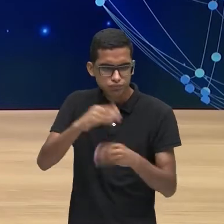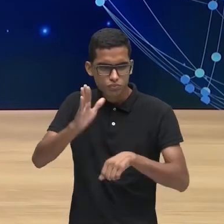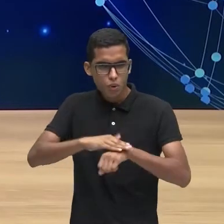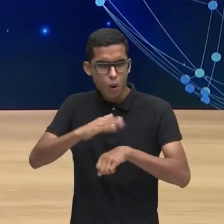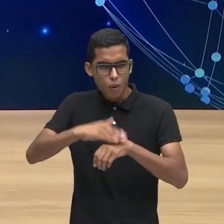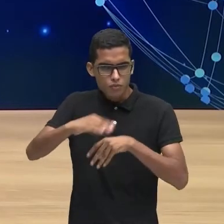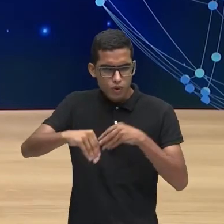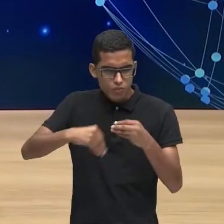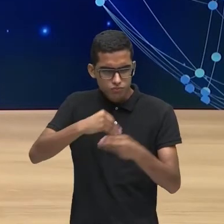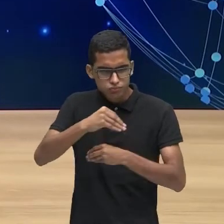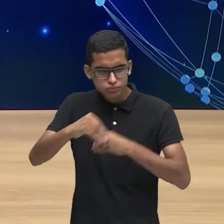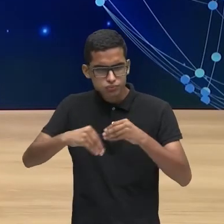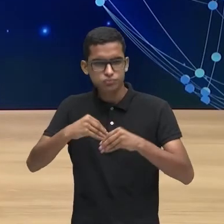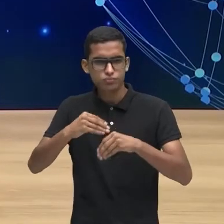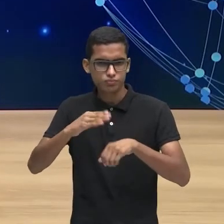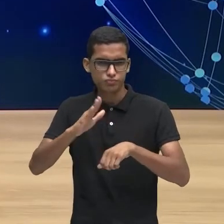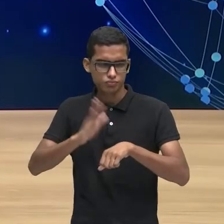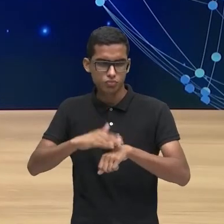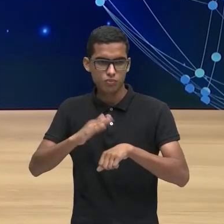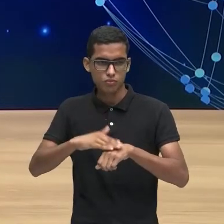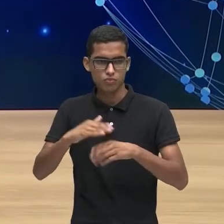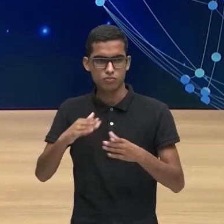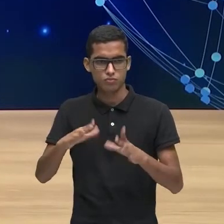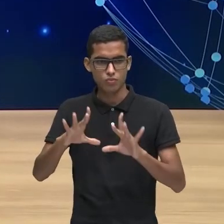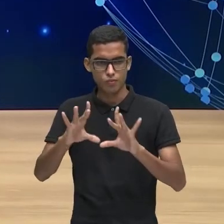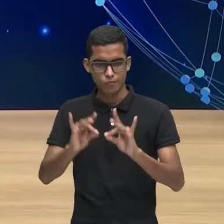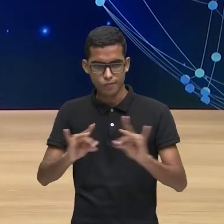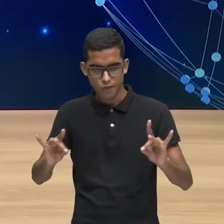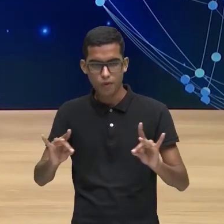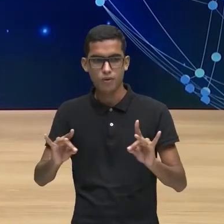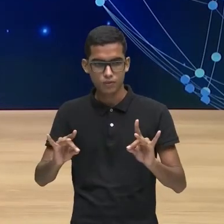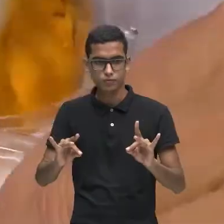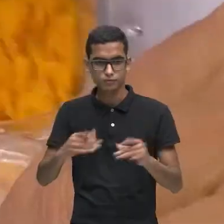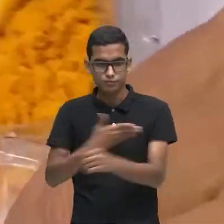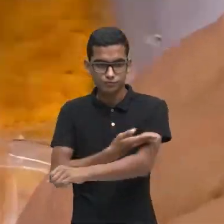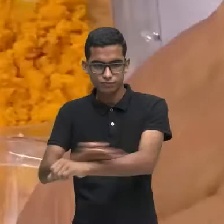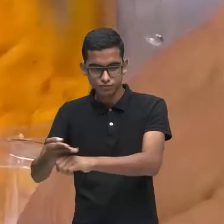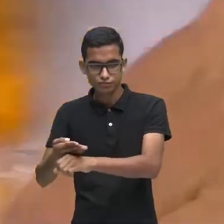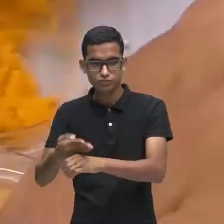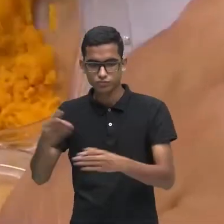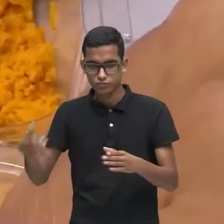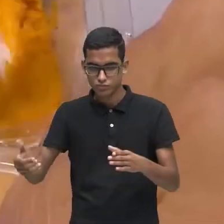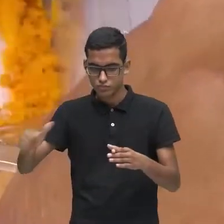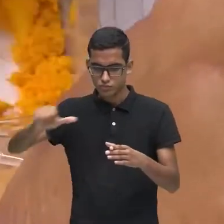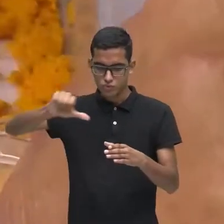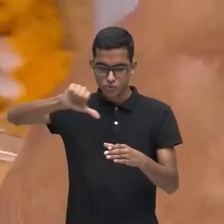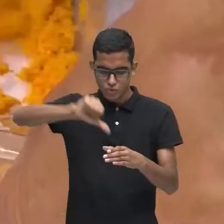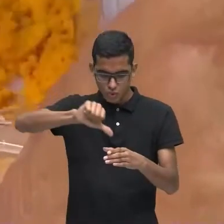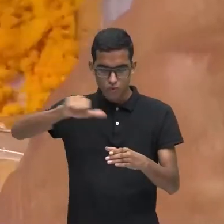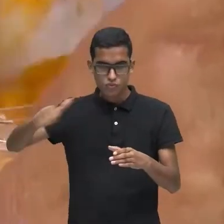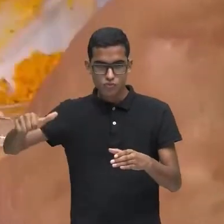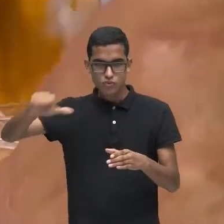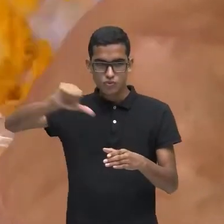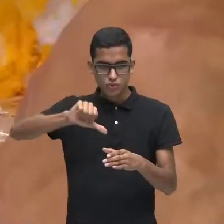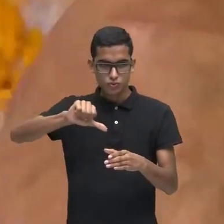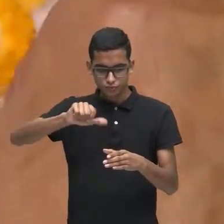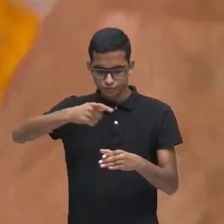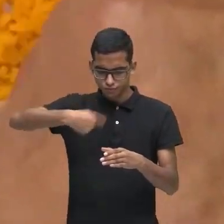coloca aqui o aglutinante, que seria a cola polar, e você mistura. Vai